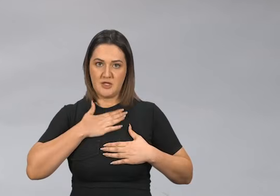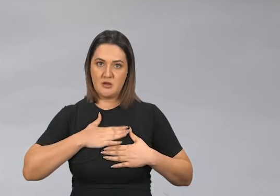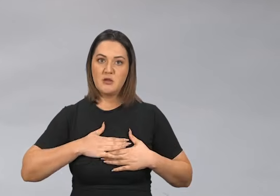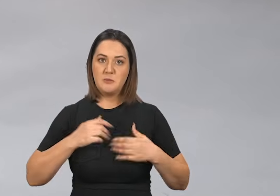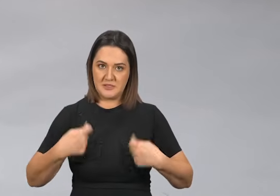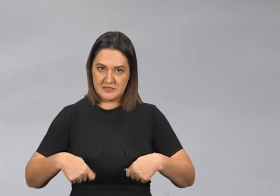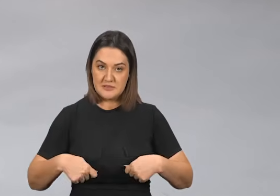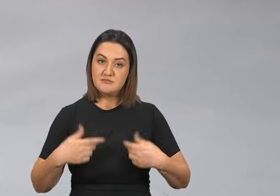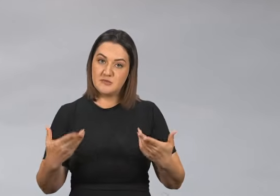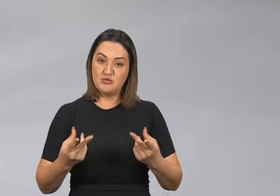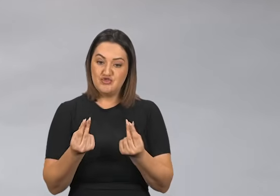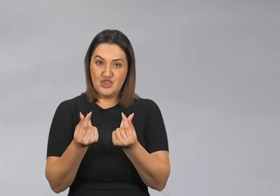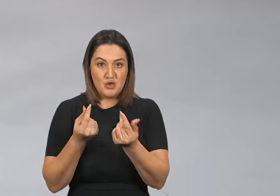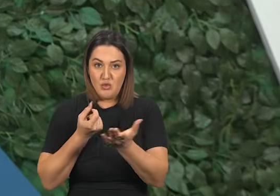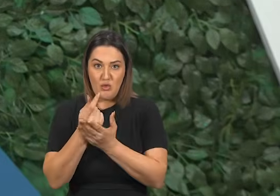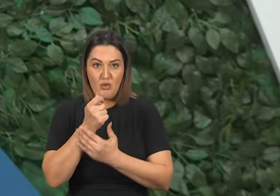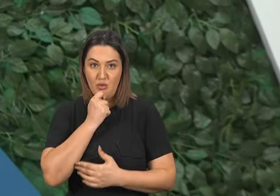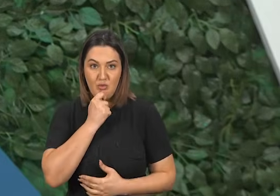ou não é?